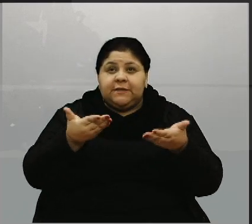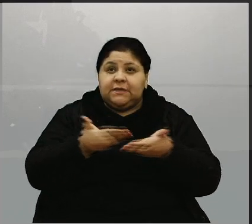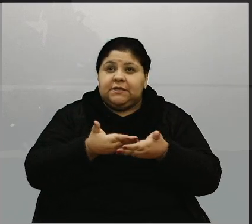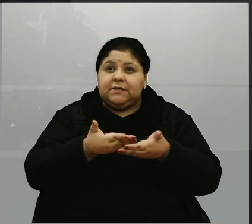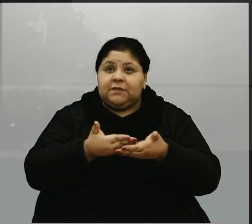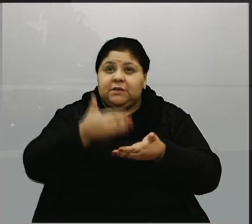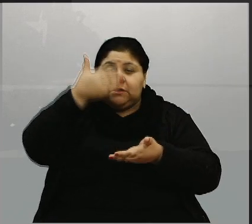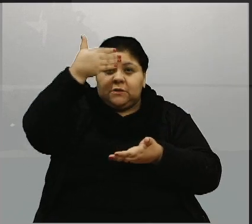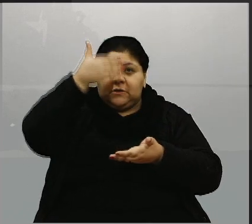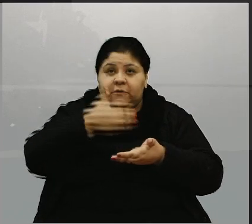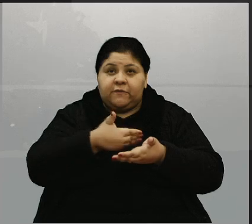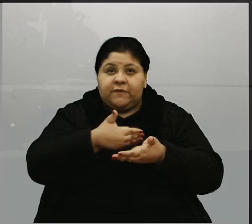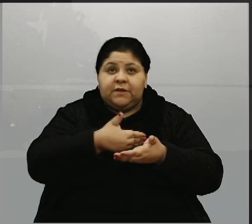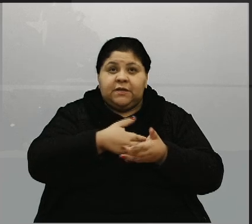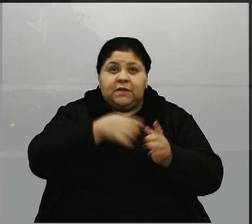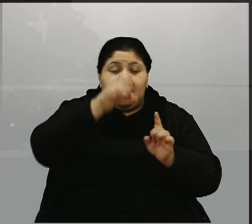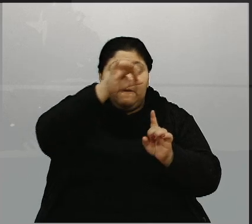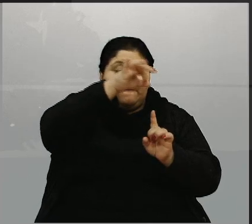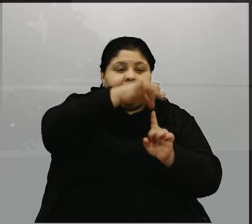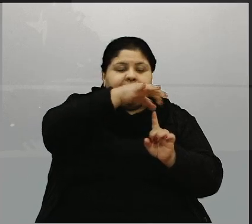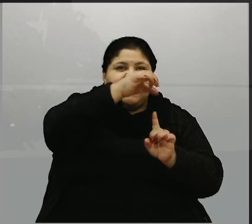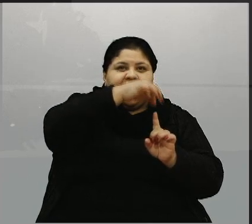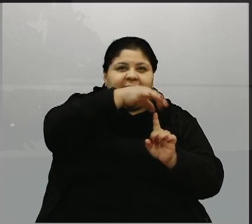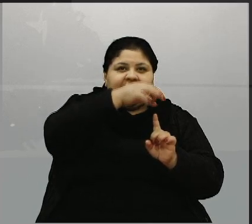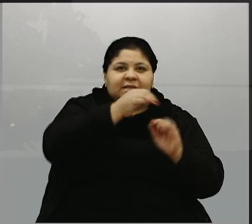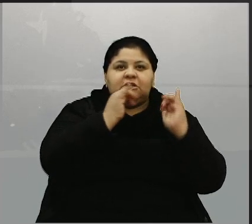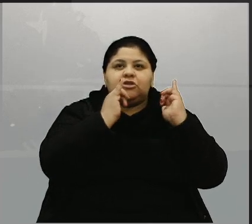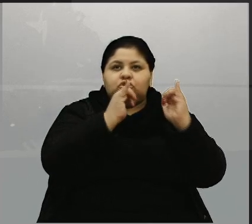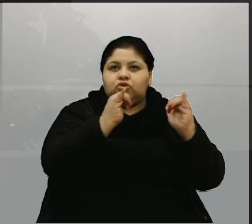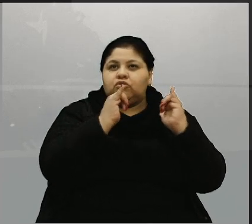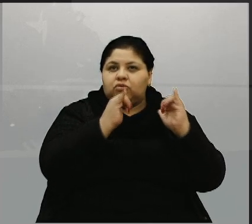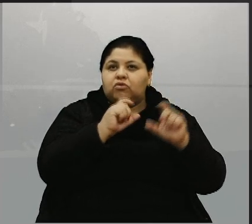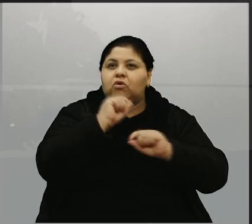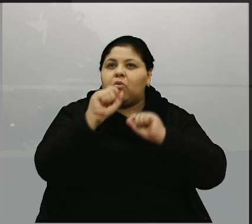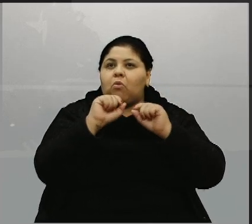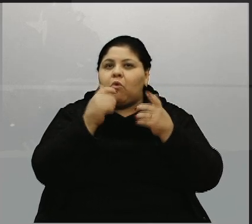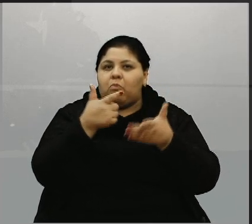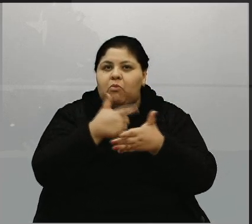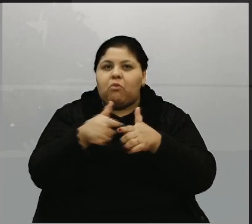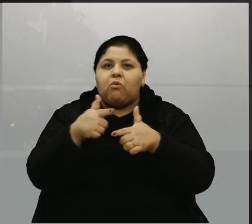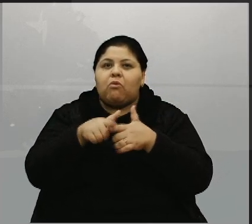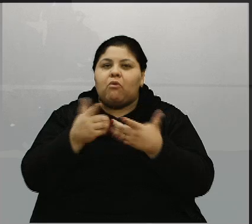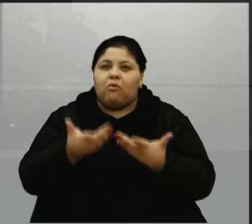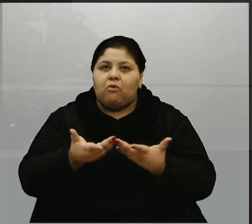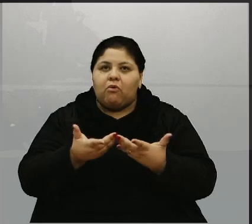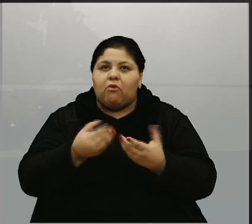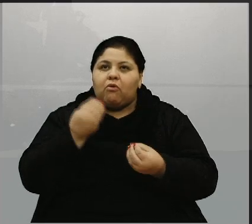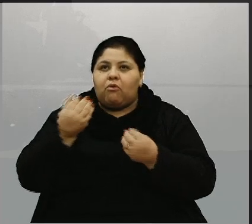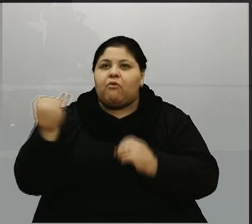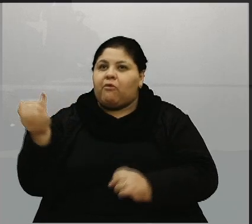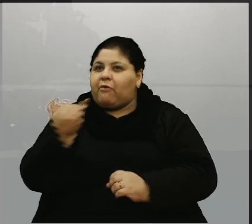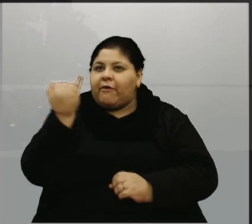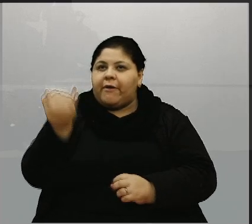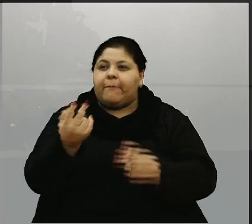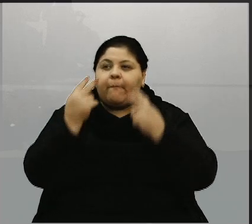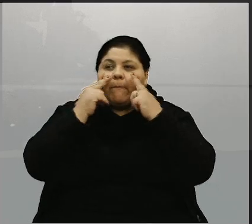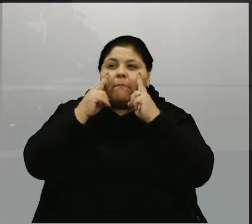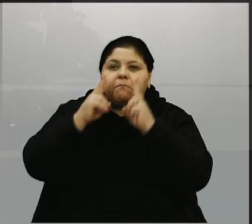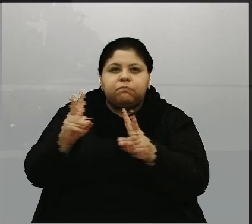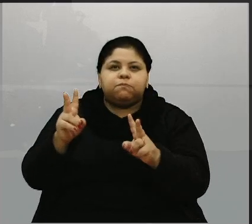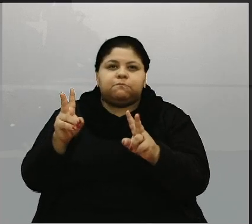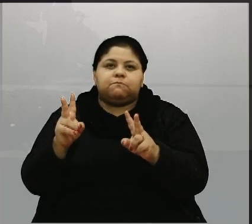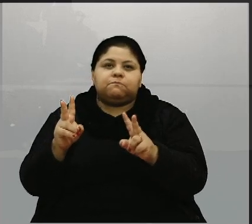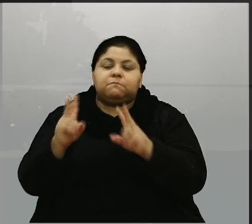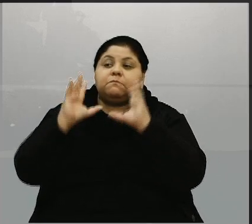em frente à parada de ônibus, né, para a gente ver como é que está a situação e o quanto é importante que se dê uma olhada